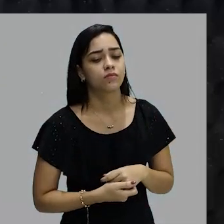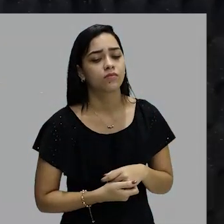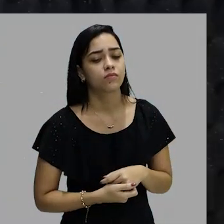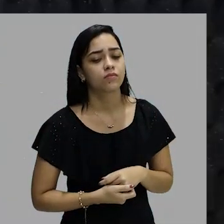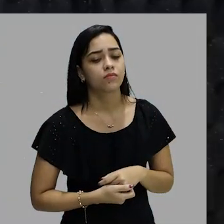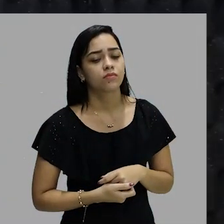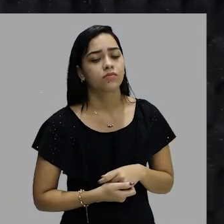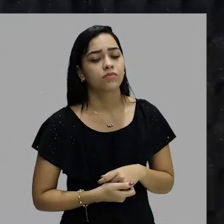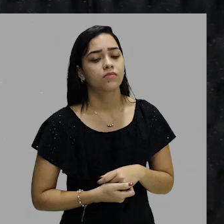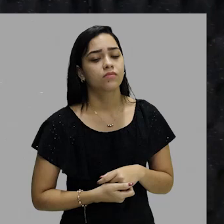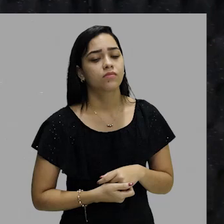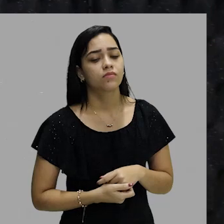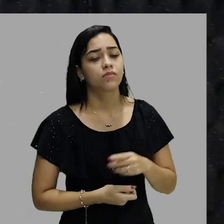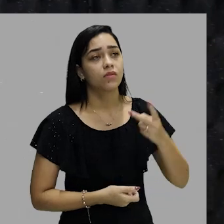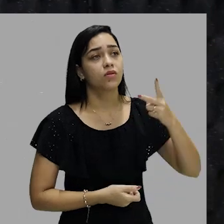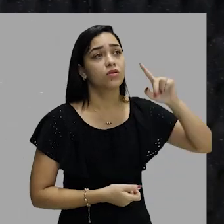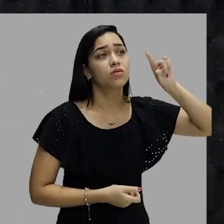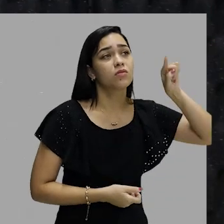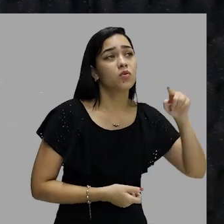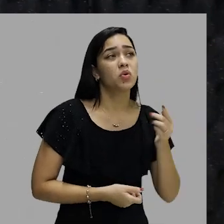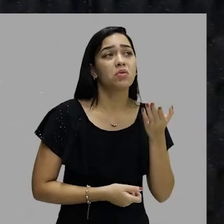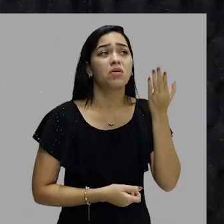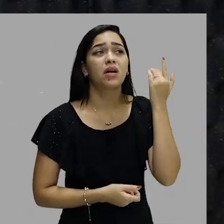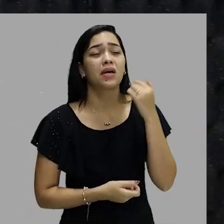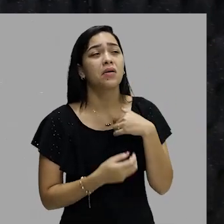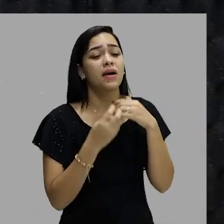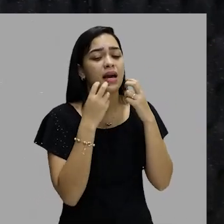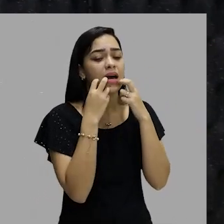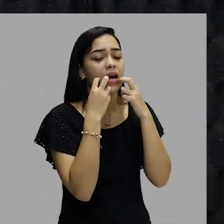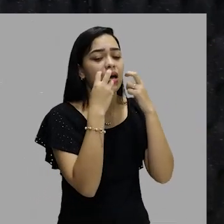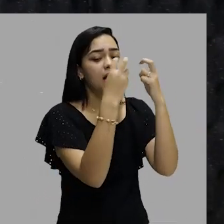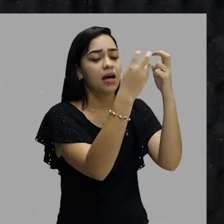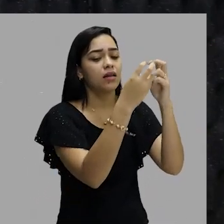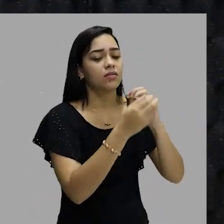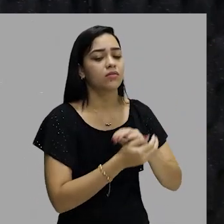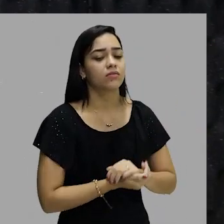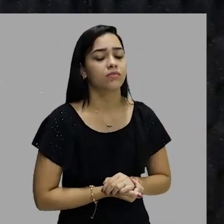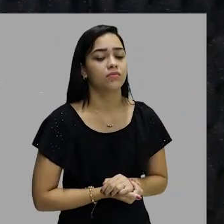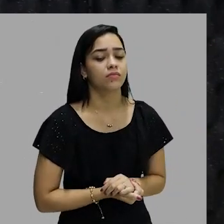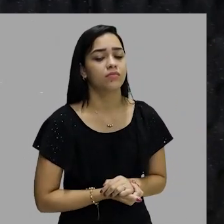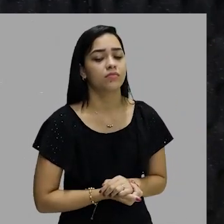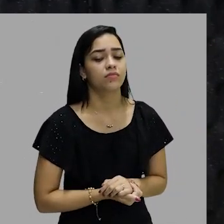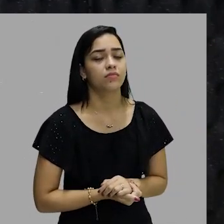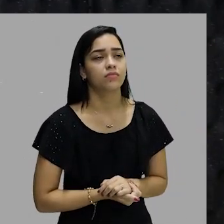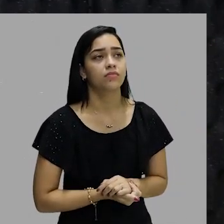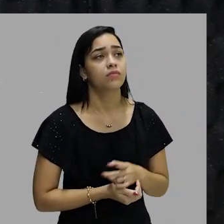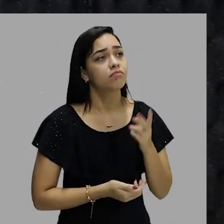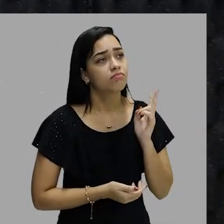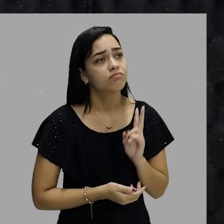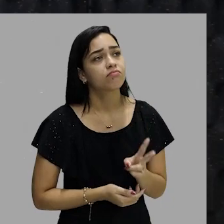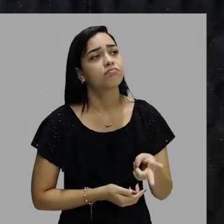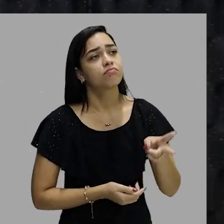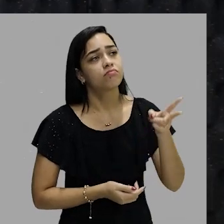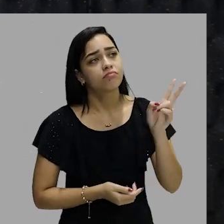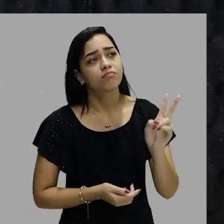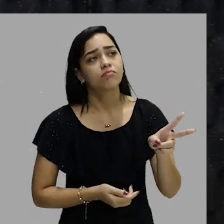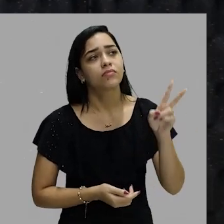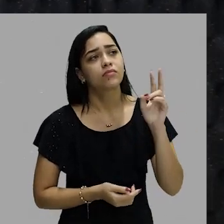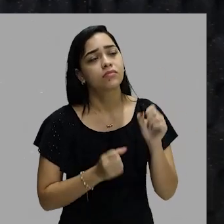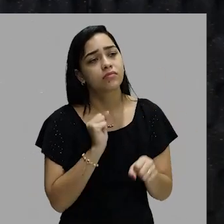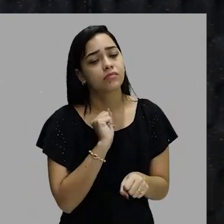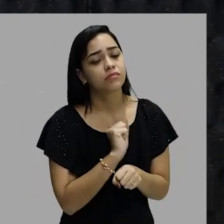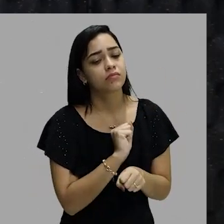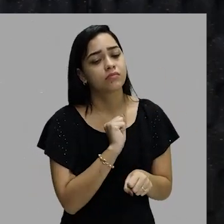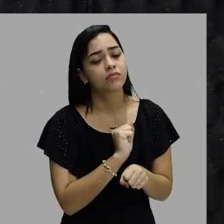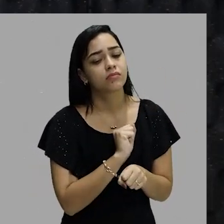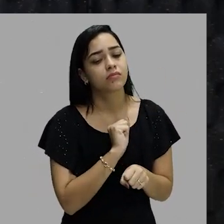Embuçado nos céus? Há 2000 anos te mandei meu grito. Que embalde deste, então, corre